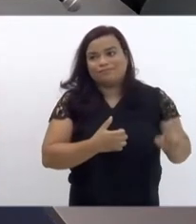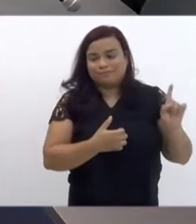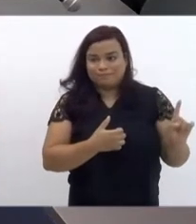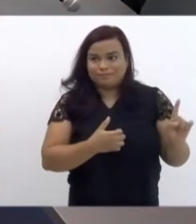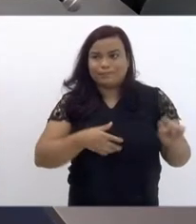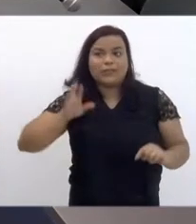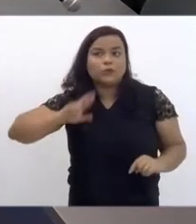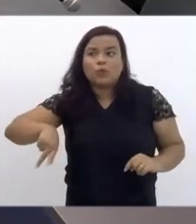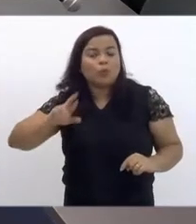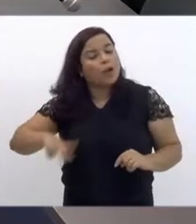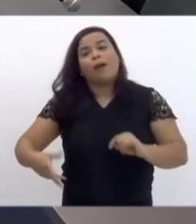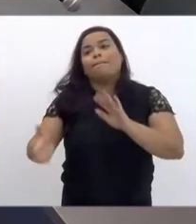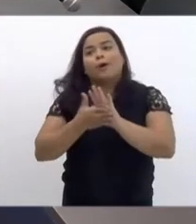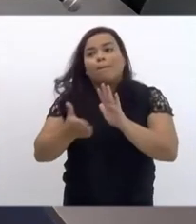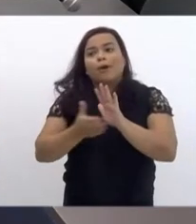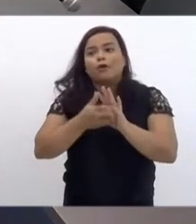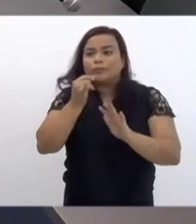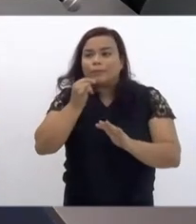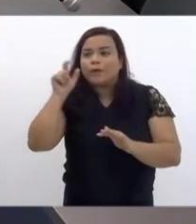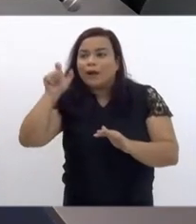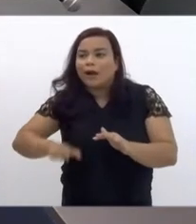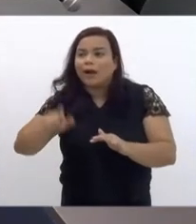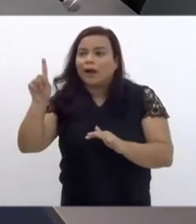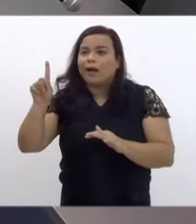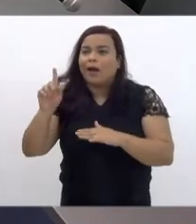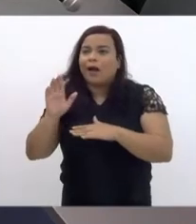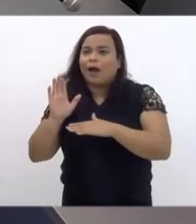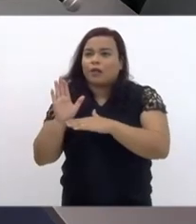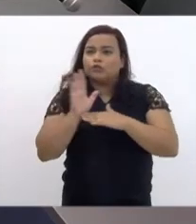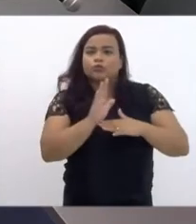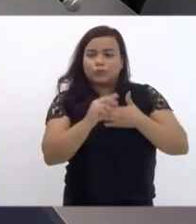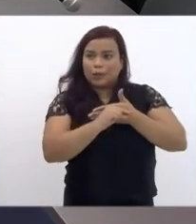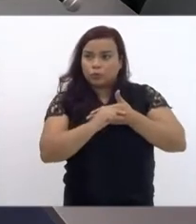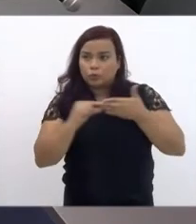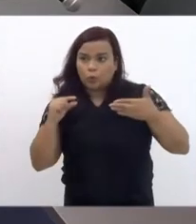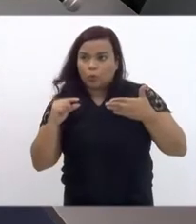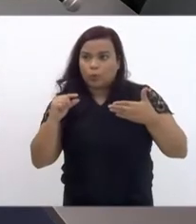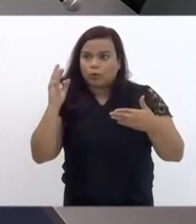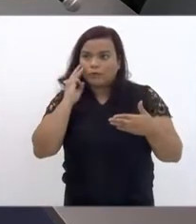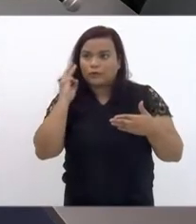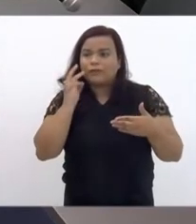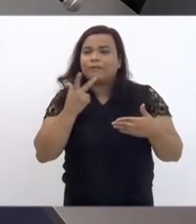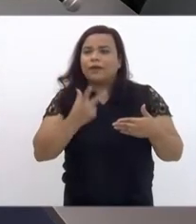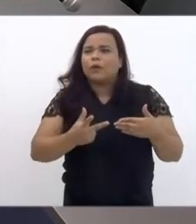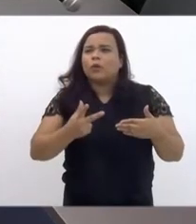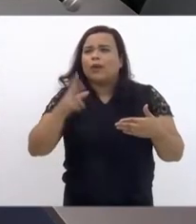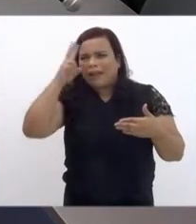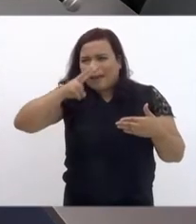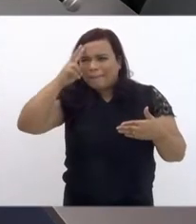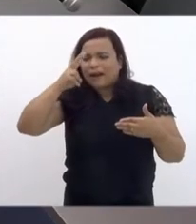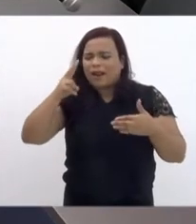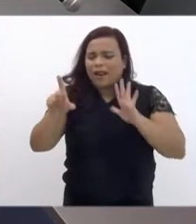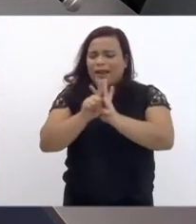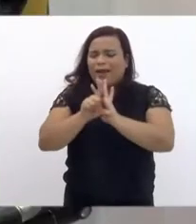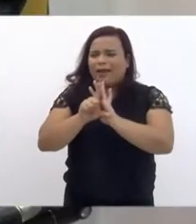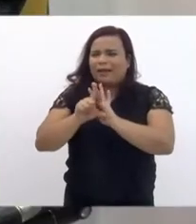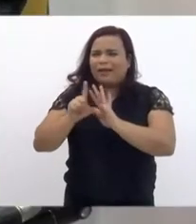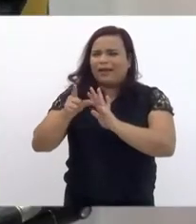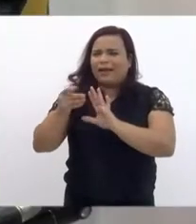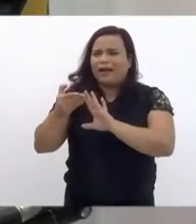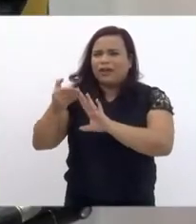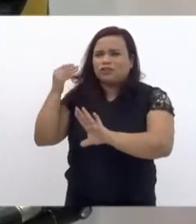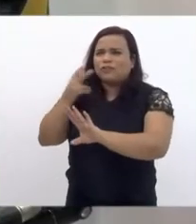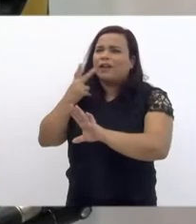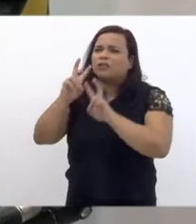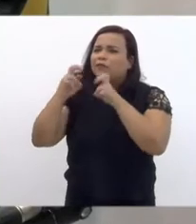especificamente... O Valdec não propôs, quer a ajuda do autor, como nós fizemos na lei anterior, que falava dos voluntários. A lei não